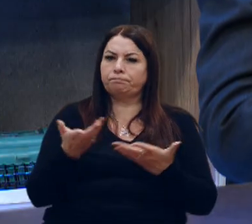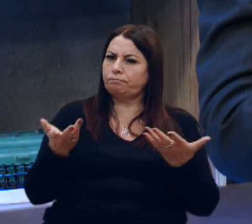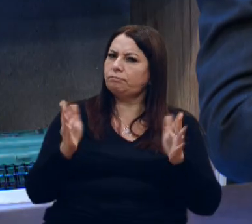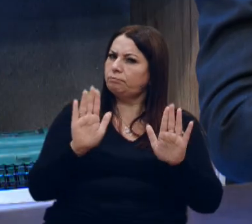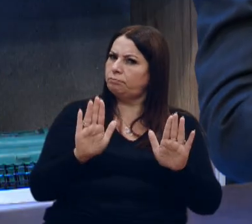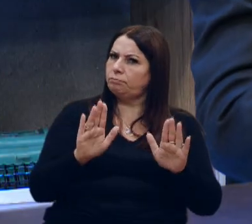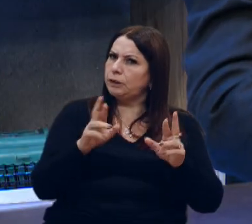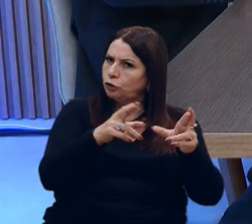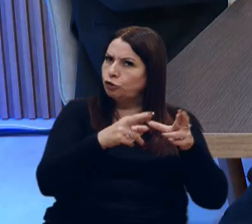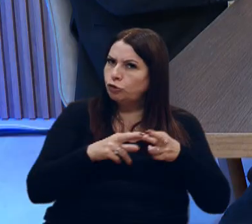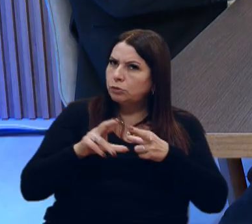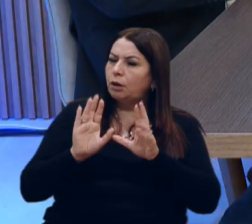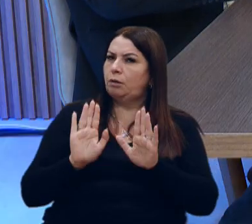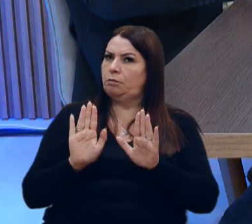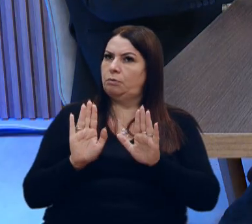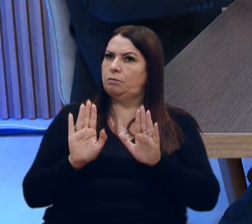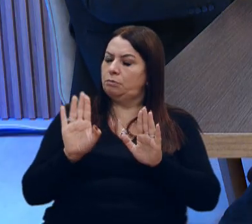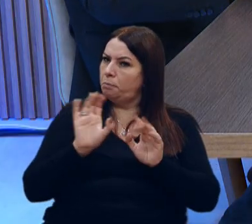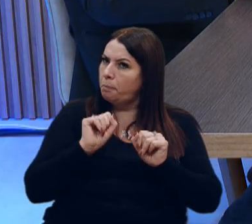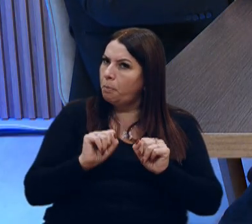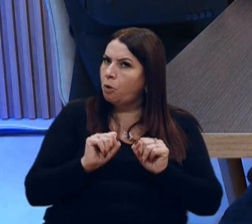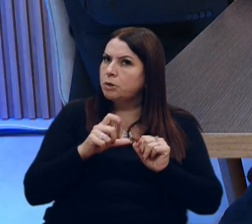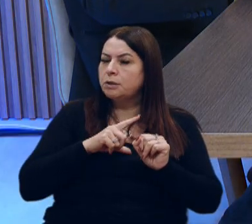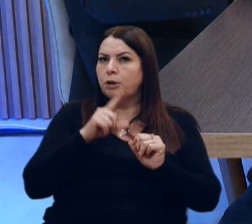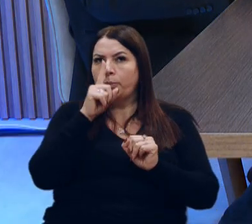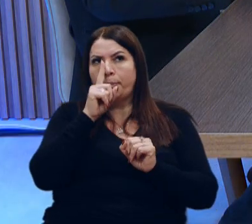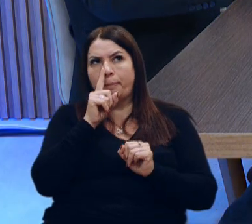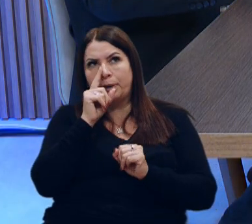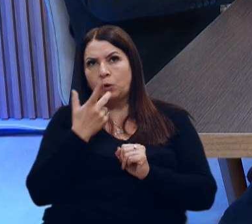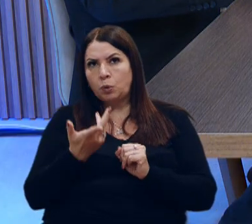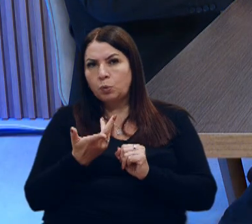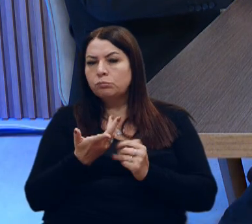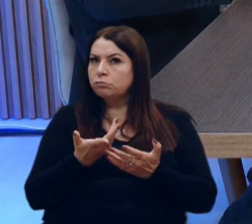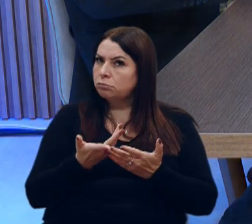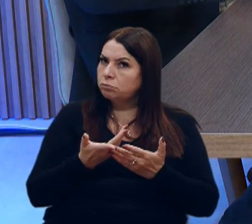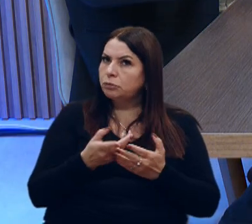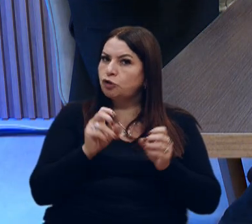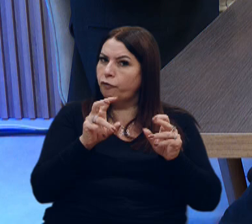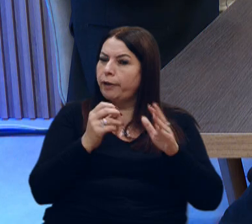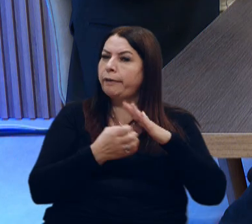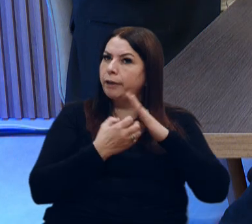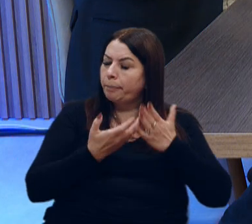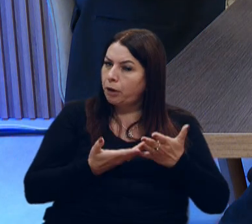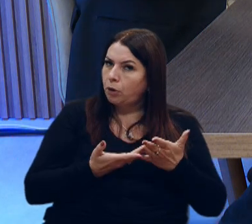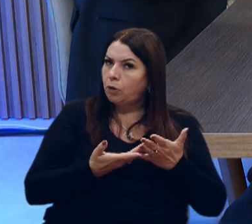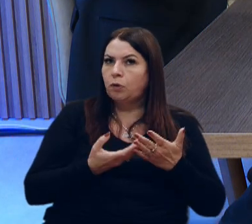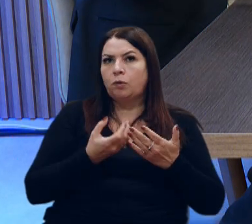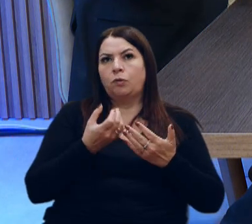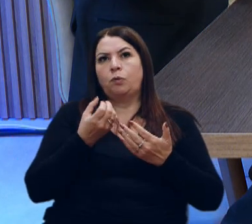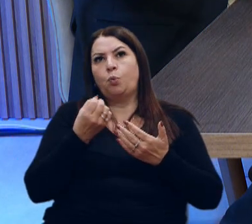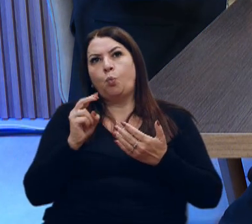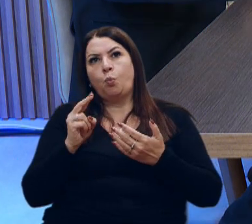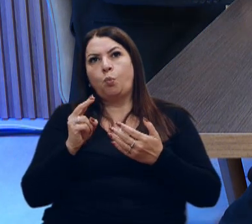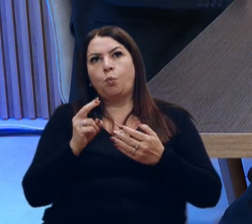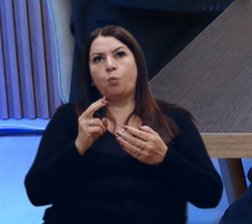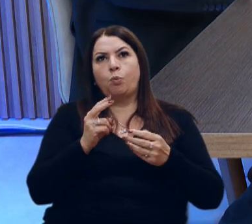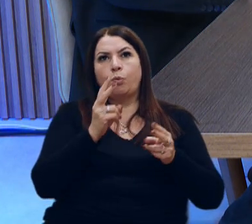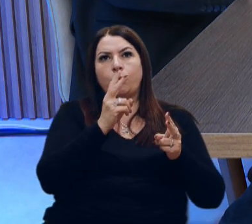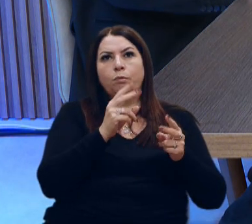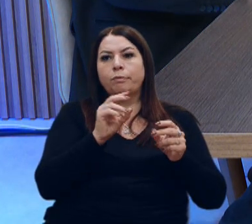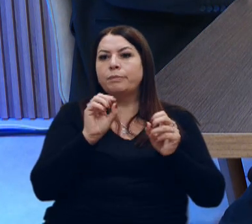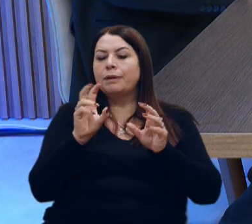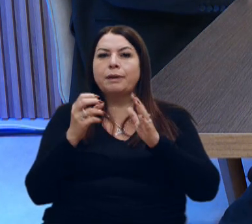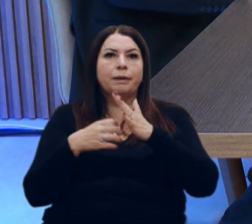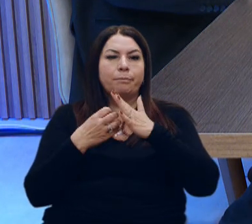vai regionalizar, talvez possa ter o risco de privatização ou com concessão à iniciativa privada,